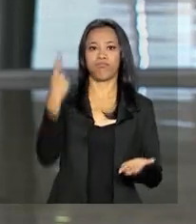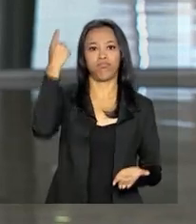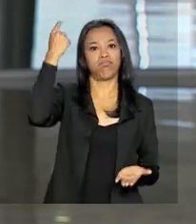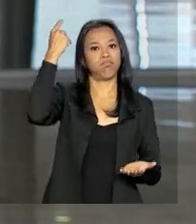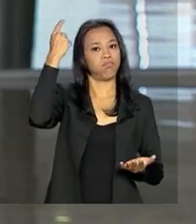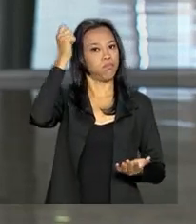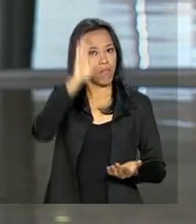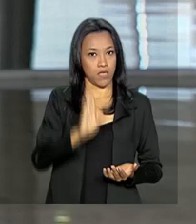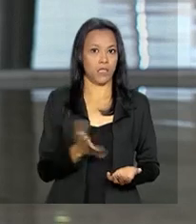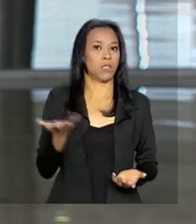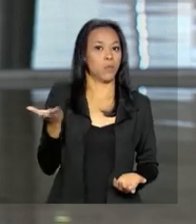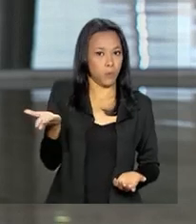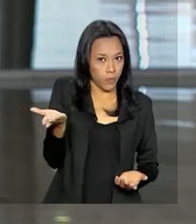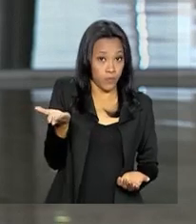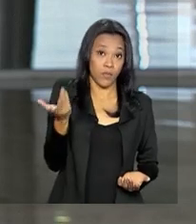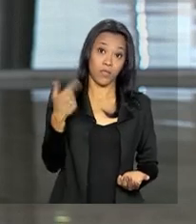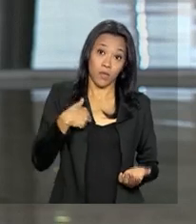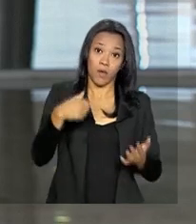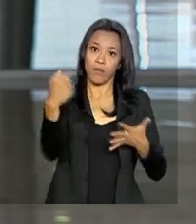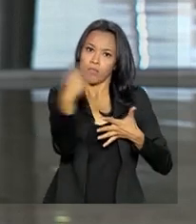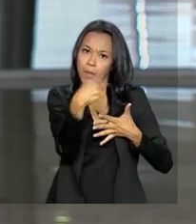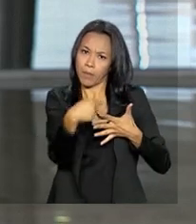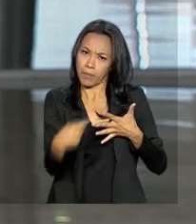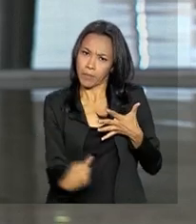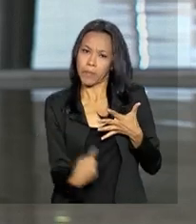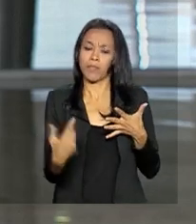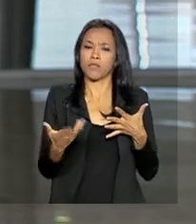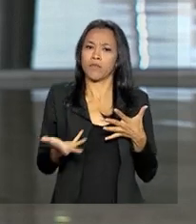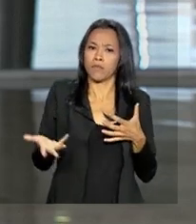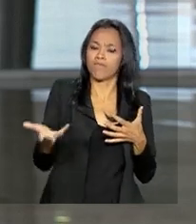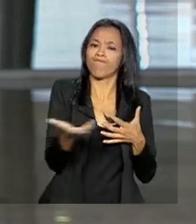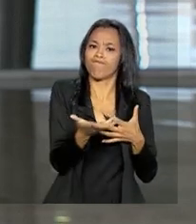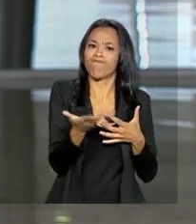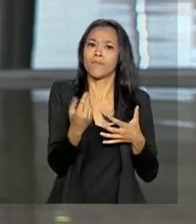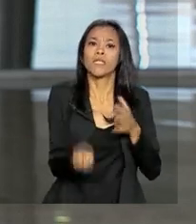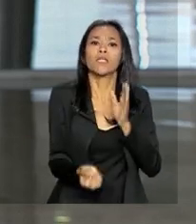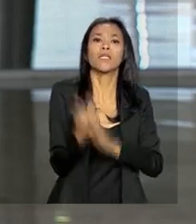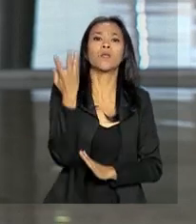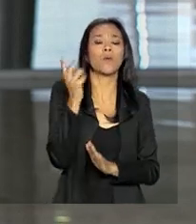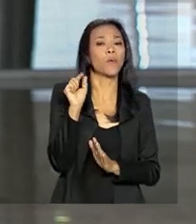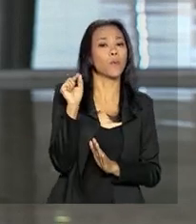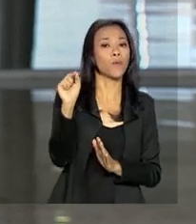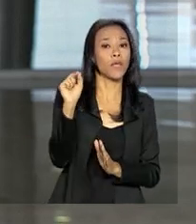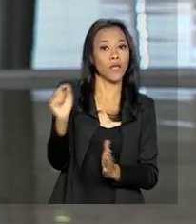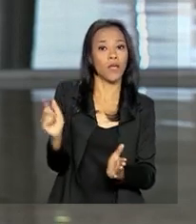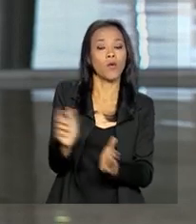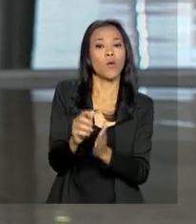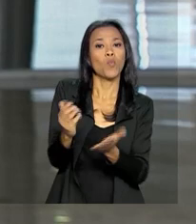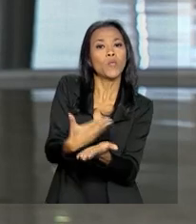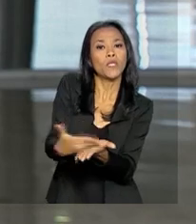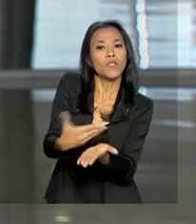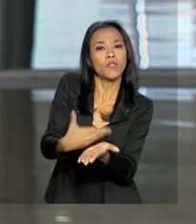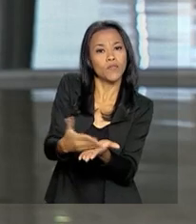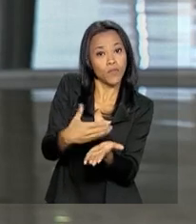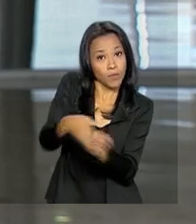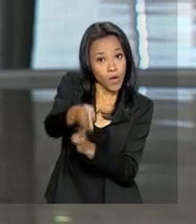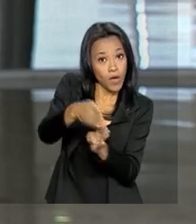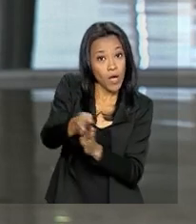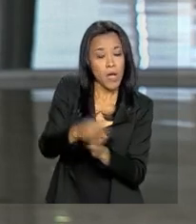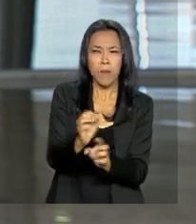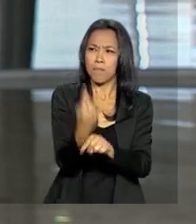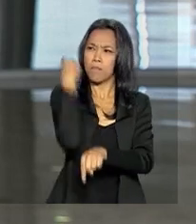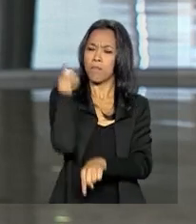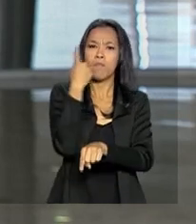imprensa brasileira. Esses princípios nortearam também a criação do Manual da Redação, lançado em